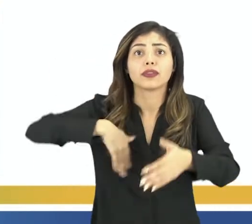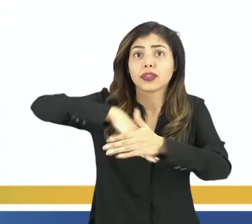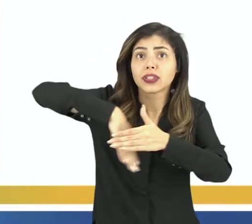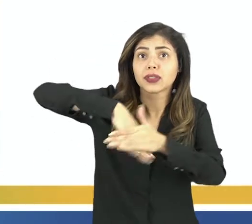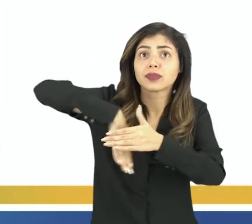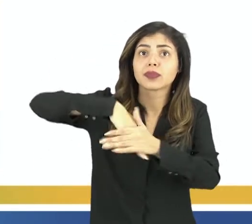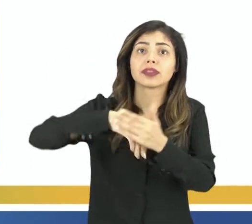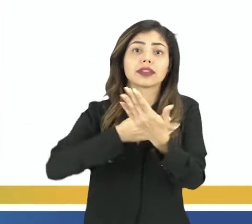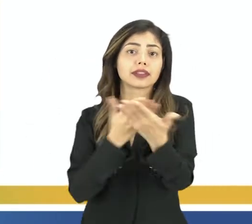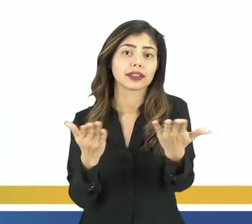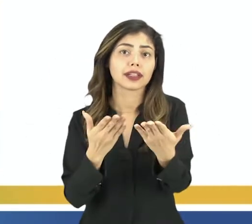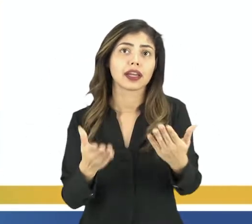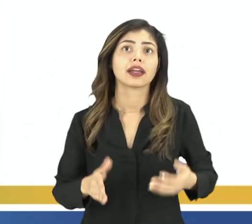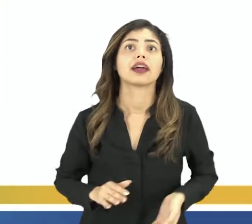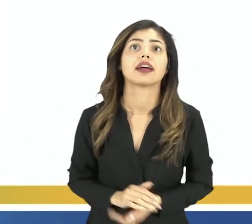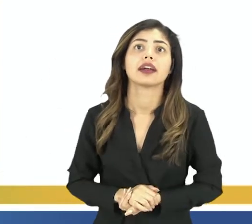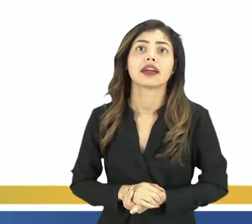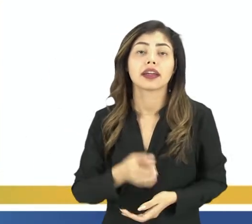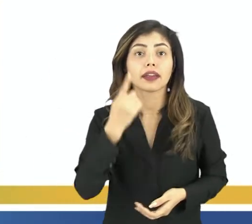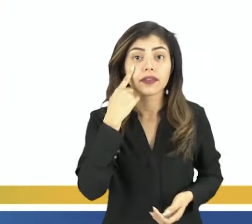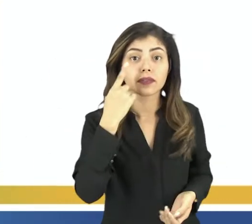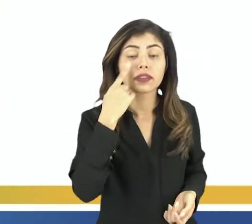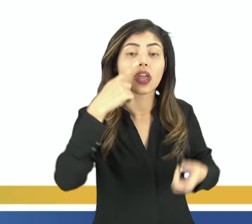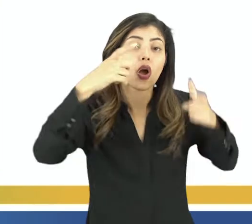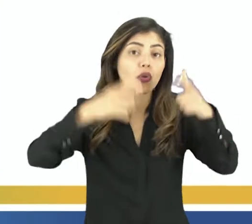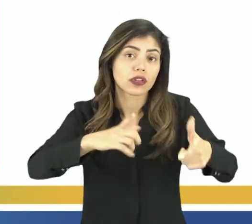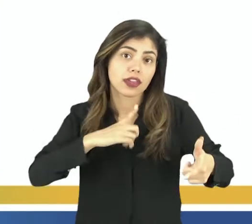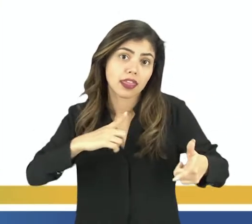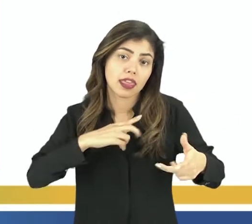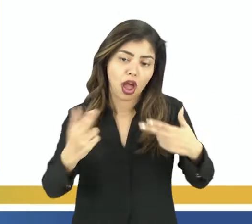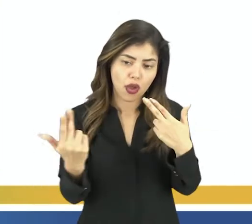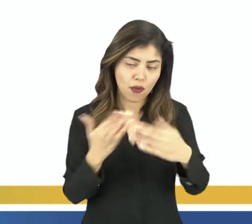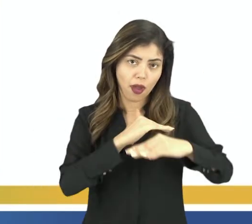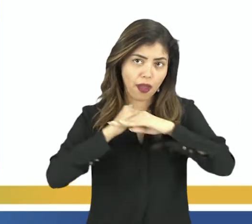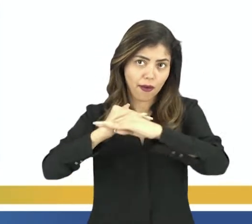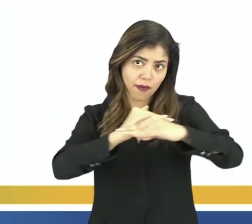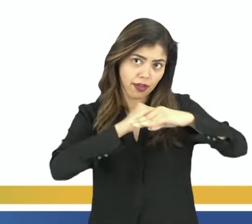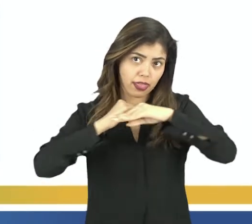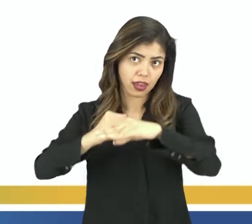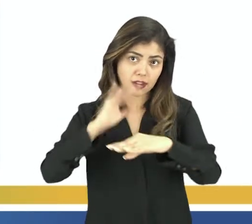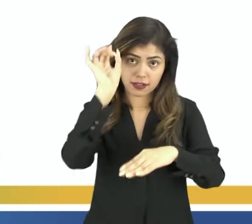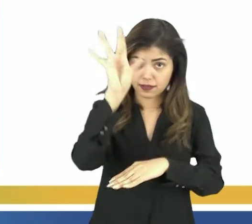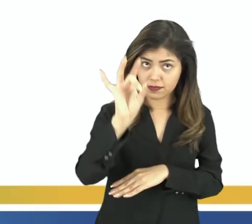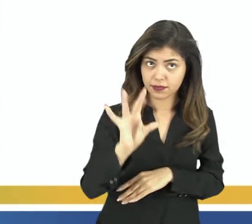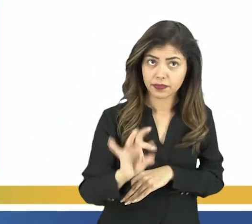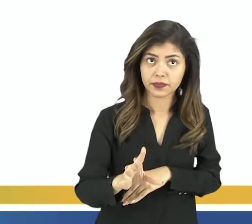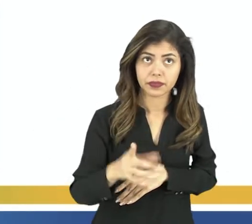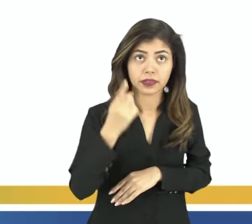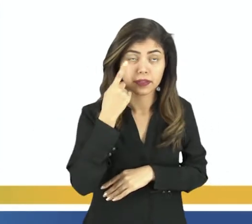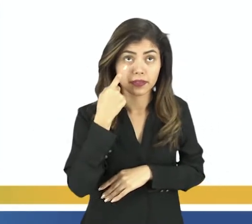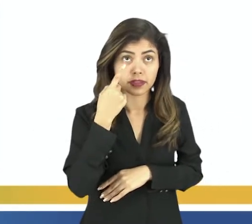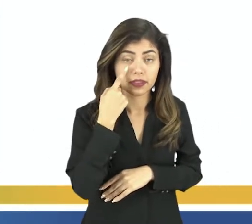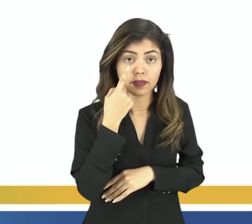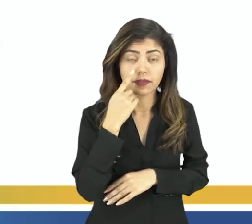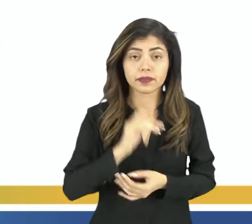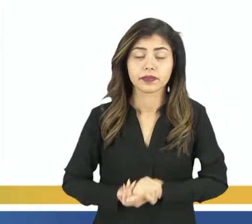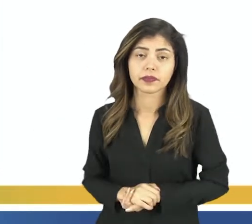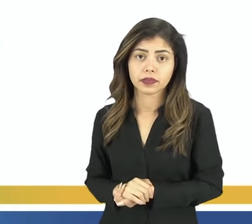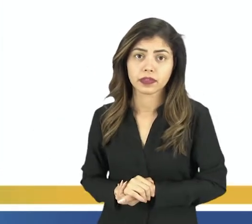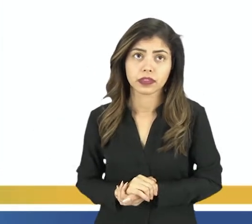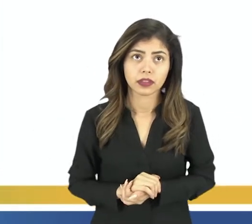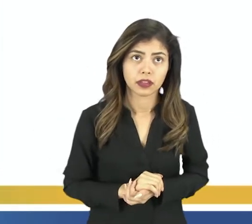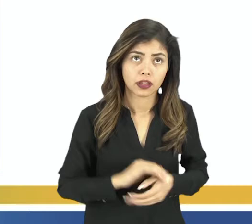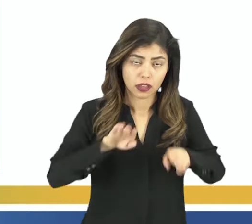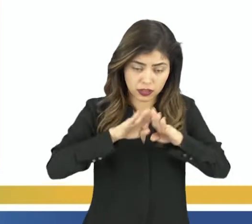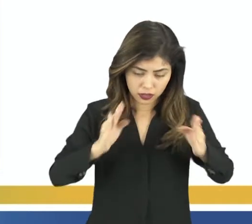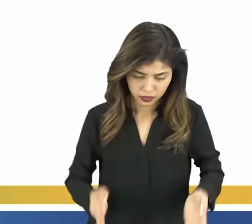não sei se é um jogo de futebol, e aonde tem a igualdade, cada um dos moços está em cima